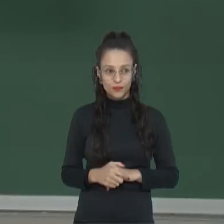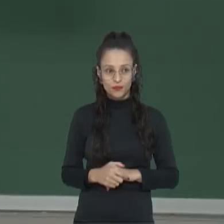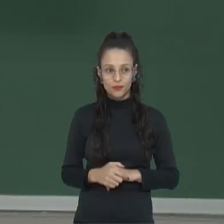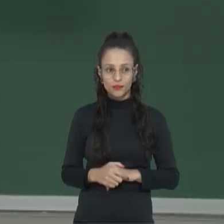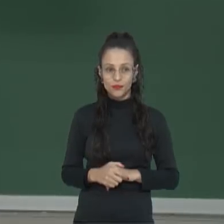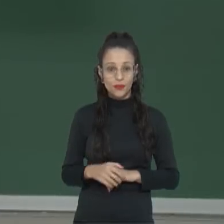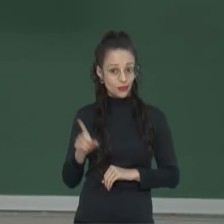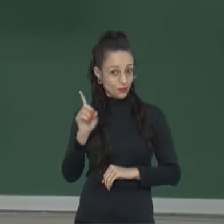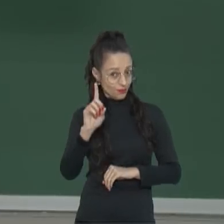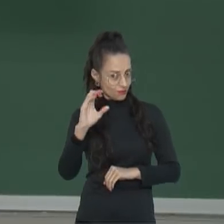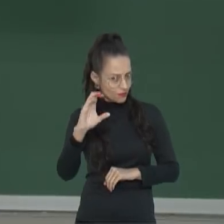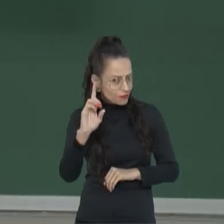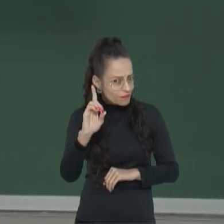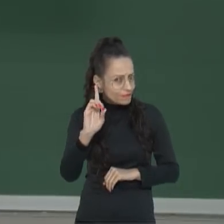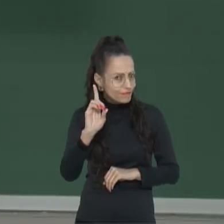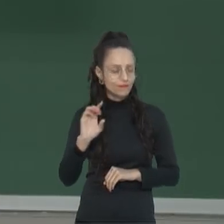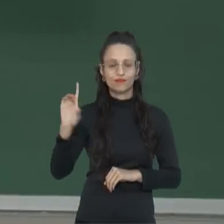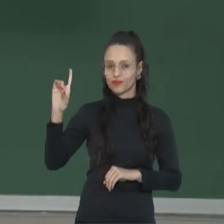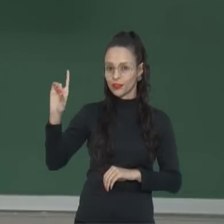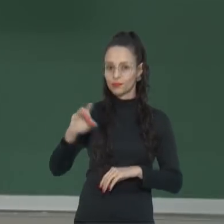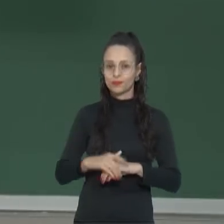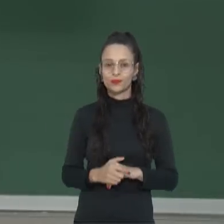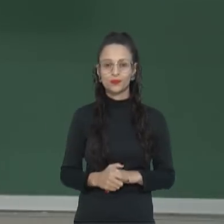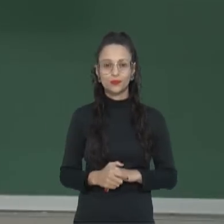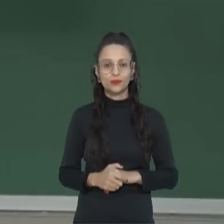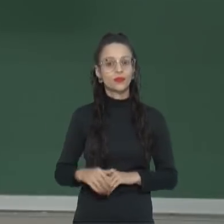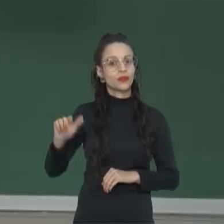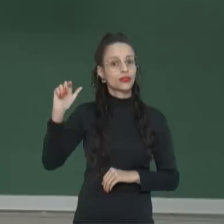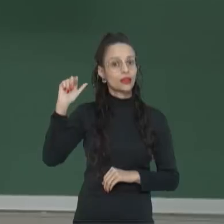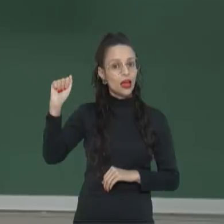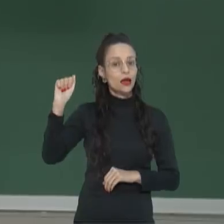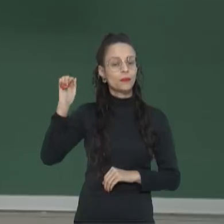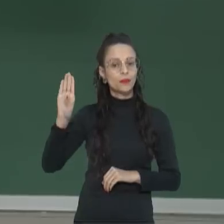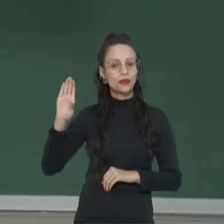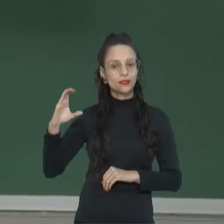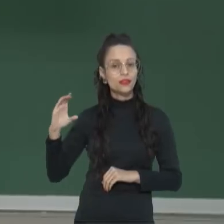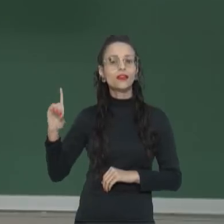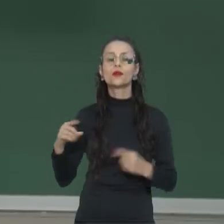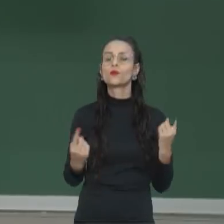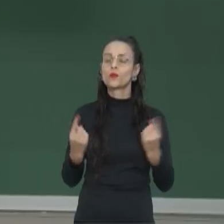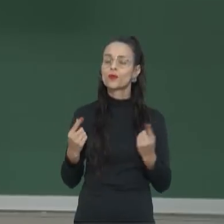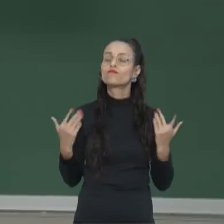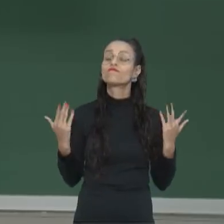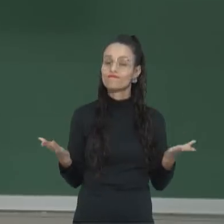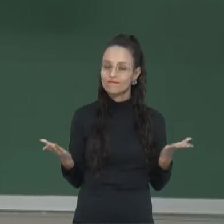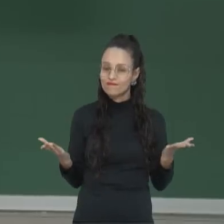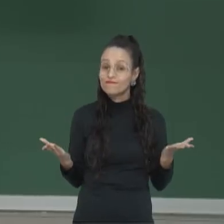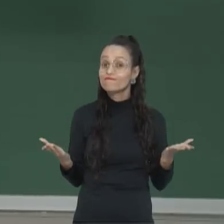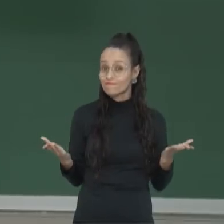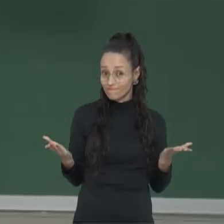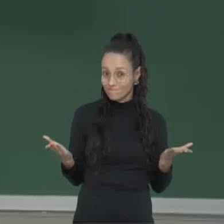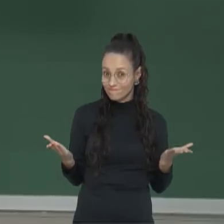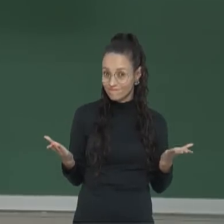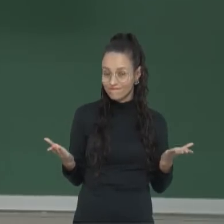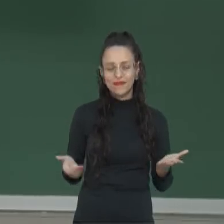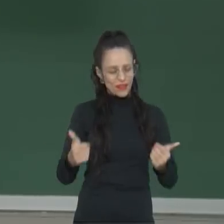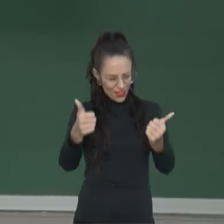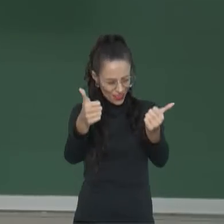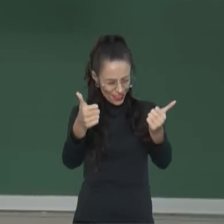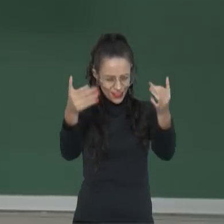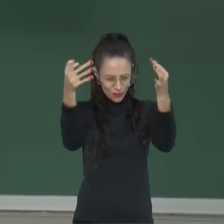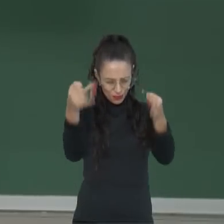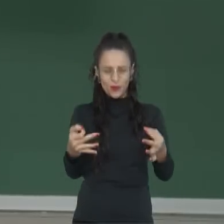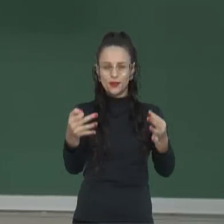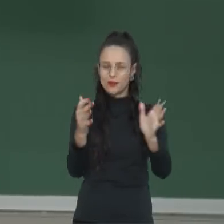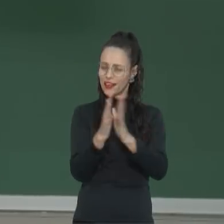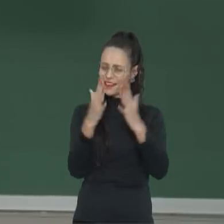Não me bote essa. E letra D, quipu. Letra A, B, C ou D. Qual que é? Letra Muito